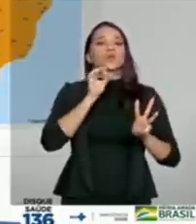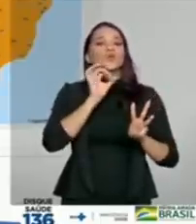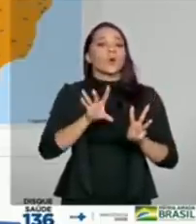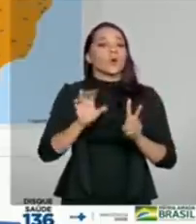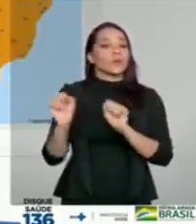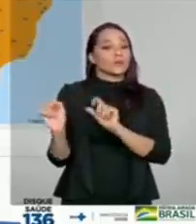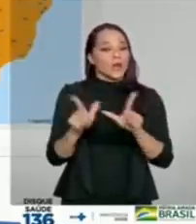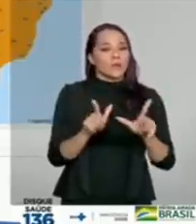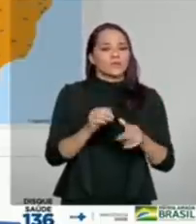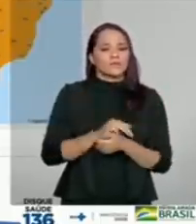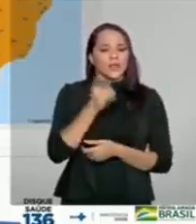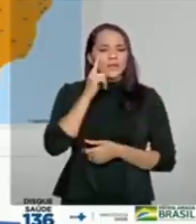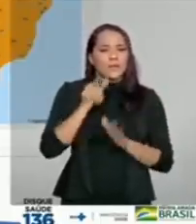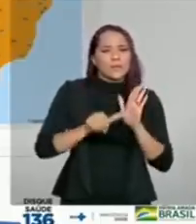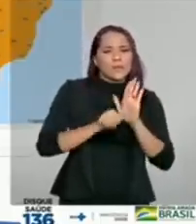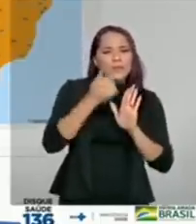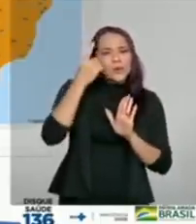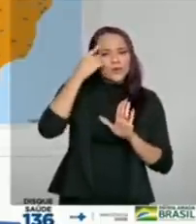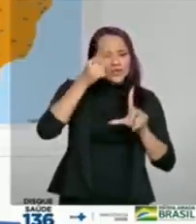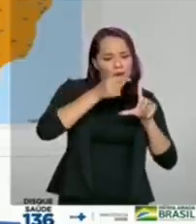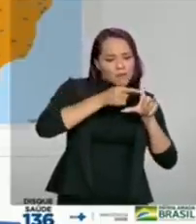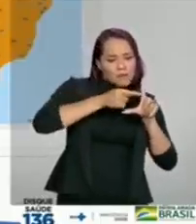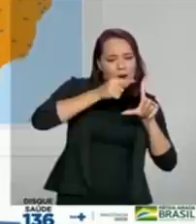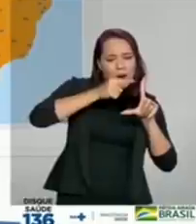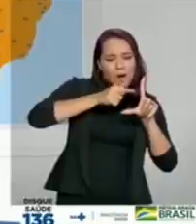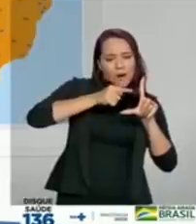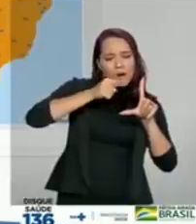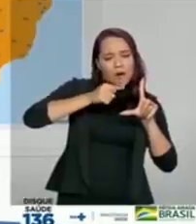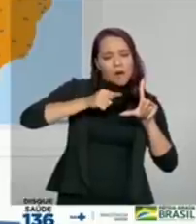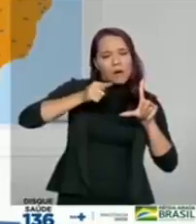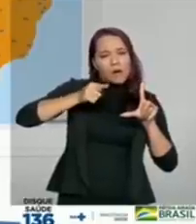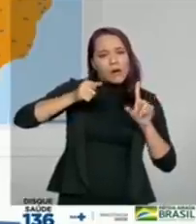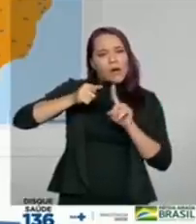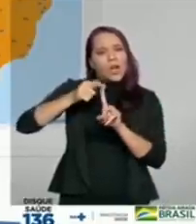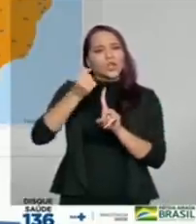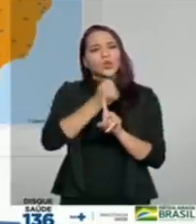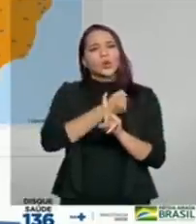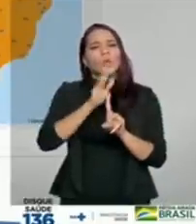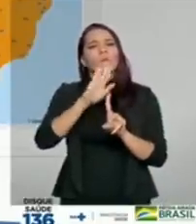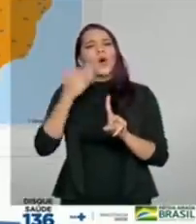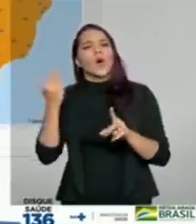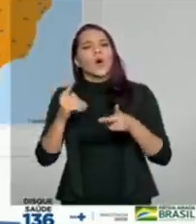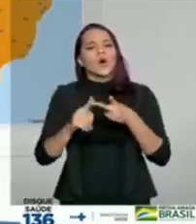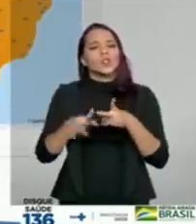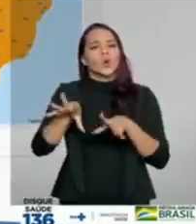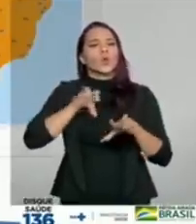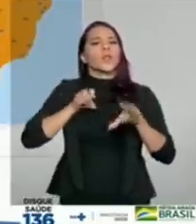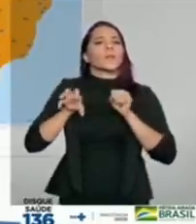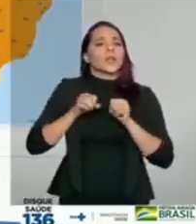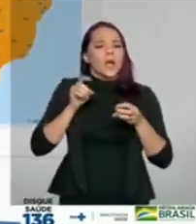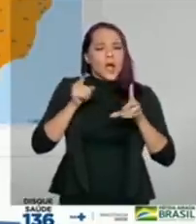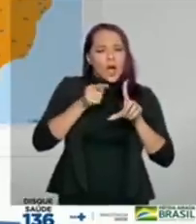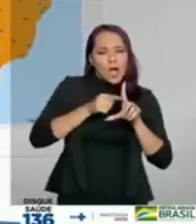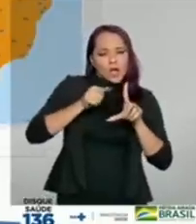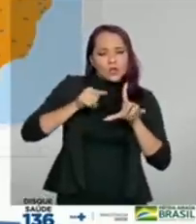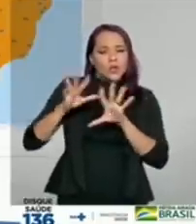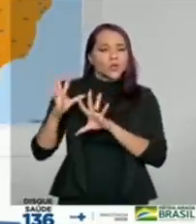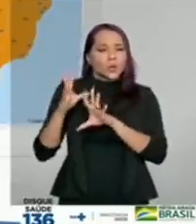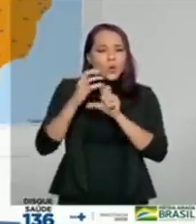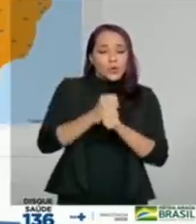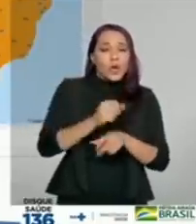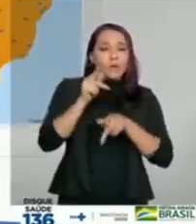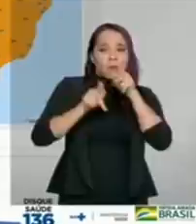curvas desde o primeiro dia, todos os números de óbitos, óbitos por milhão, contaminados total,